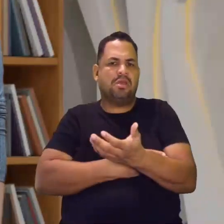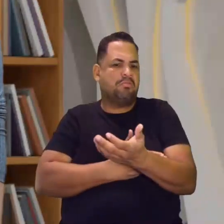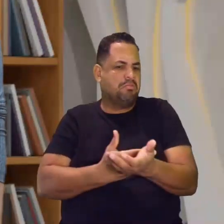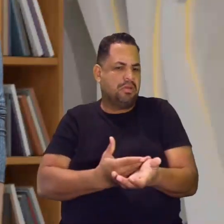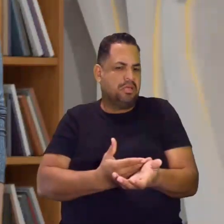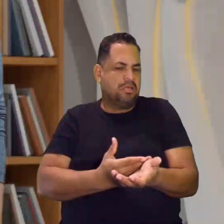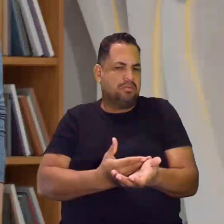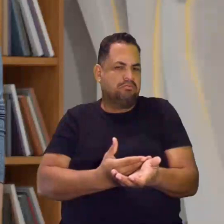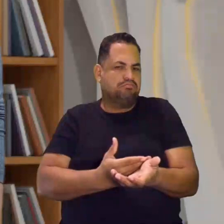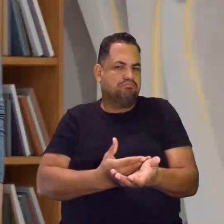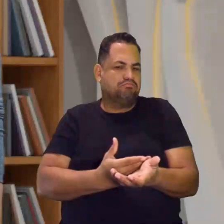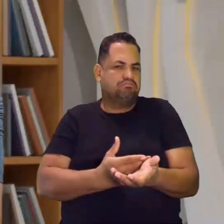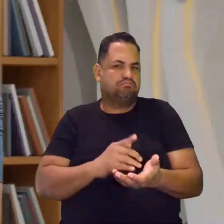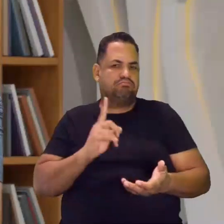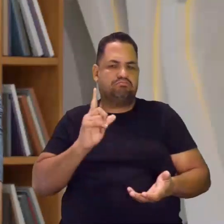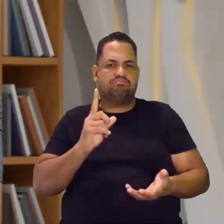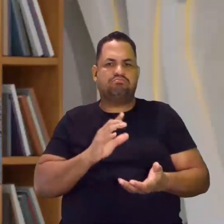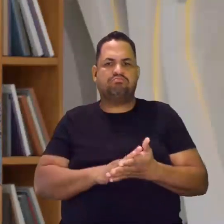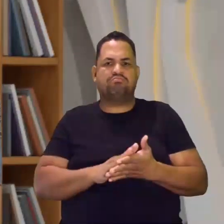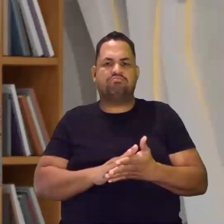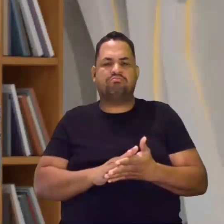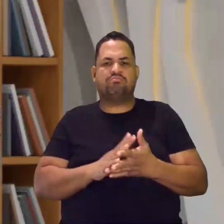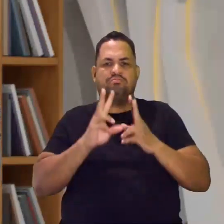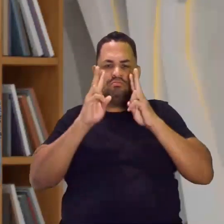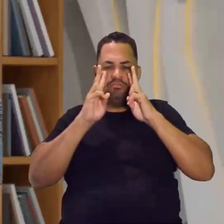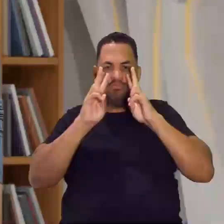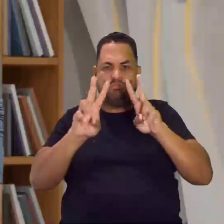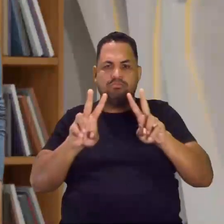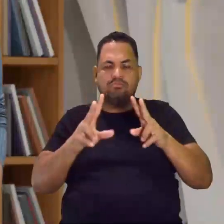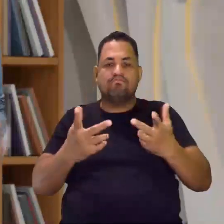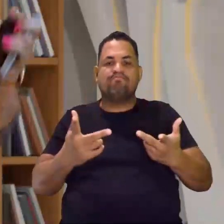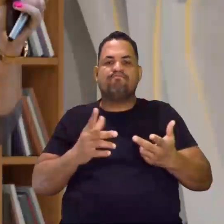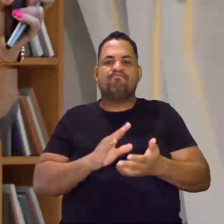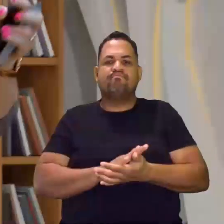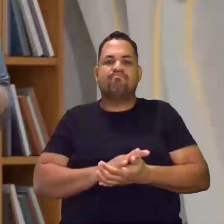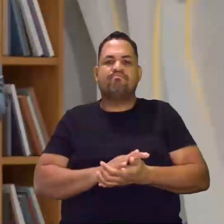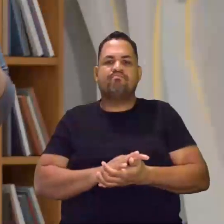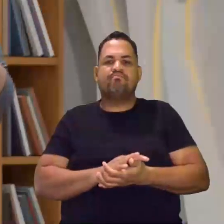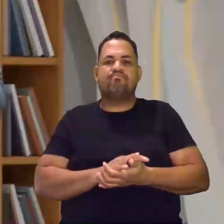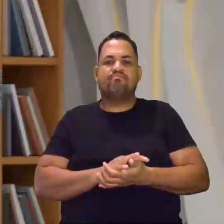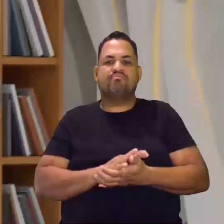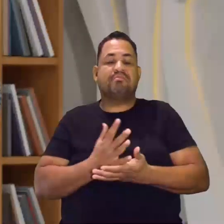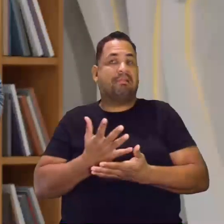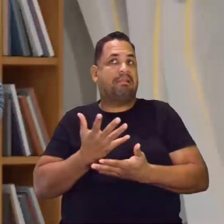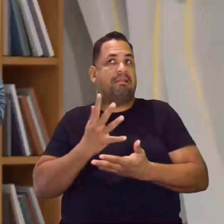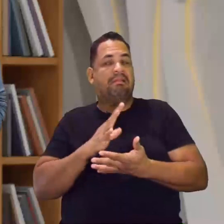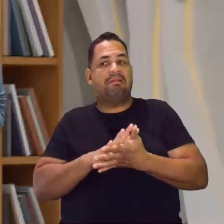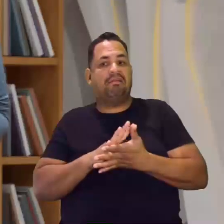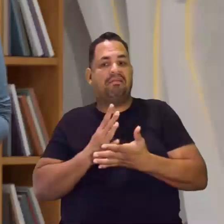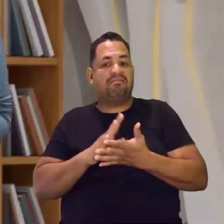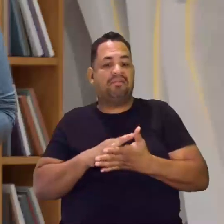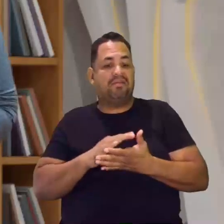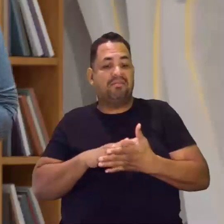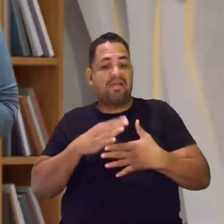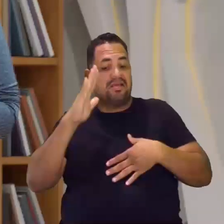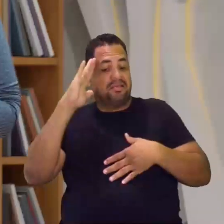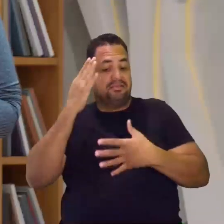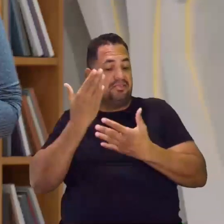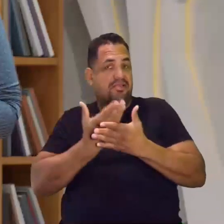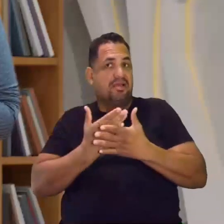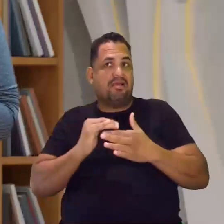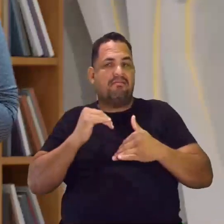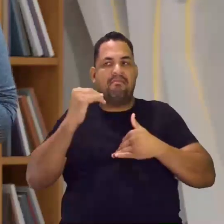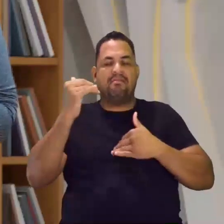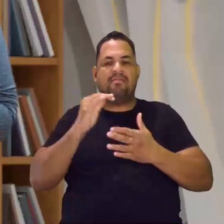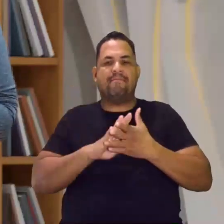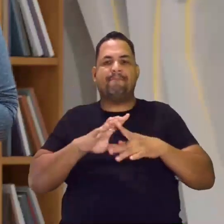Então, na verdade, essa visão dele, talvez, não sei se foi uma visão inocente ou otimista,